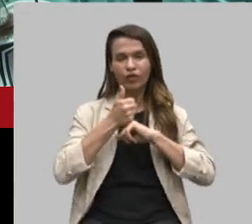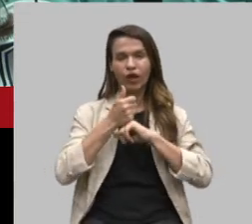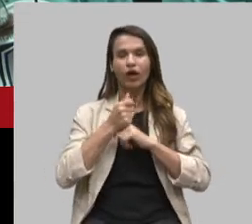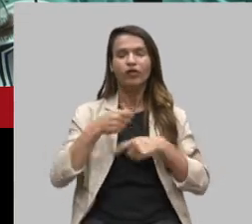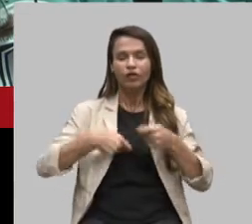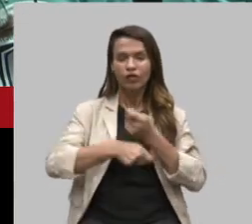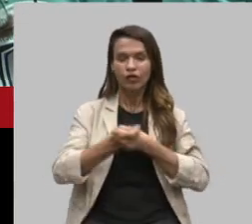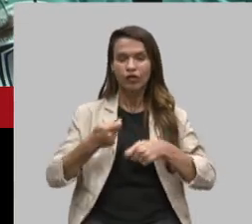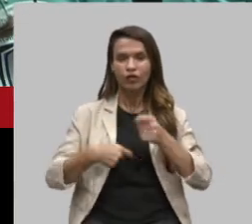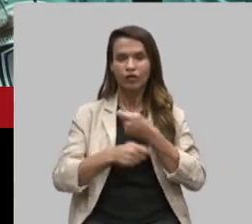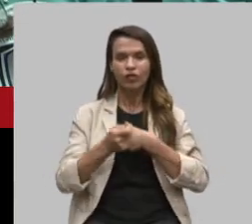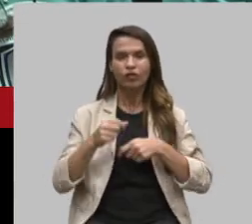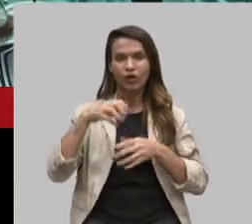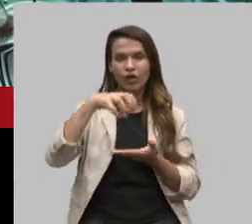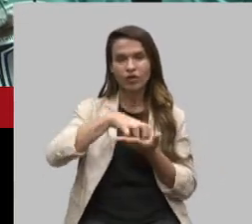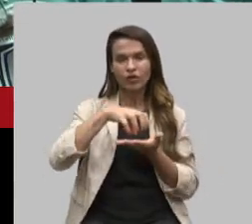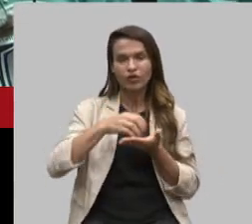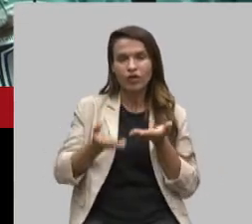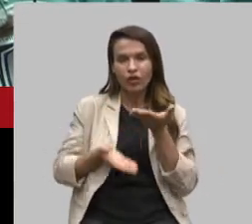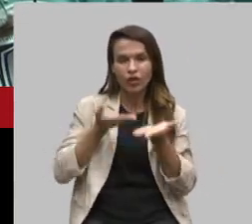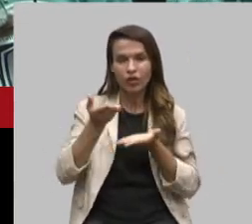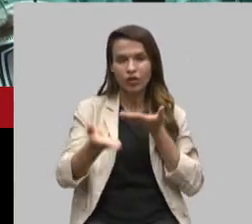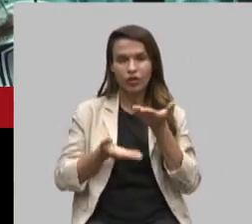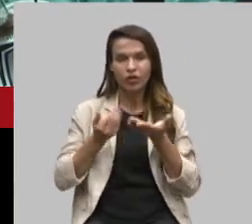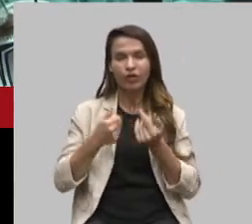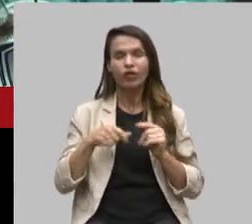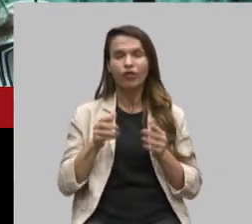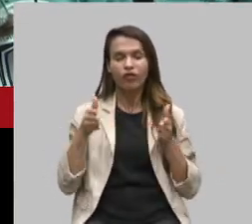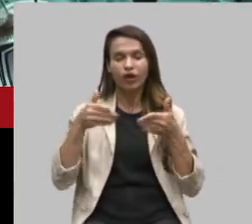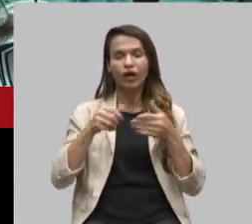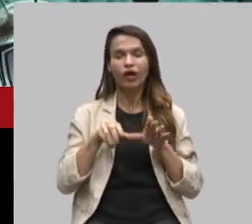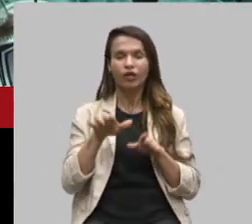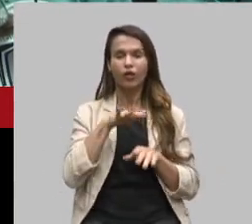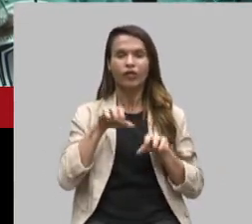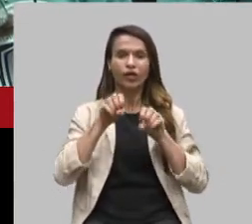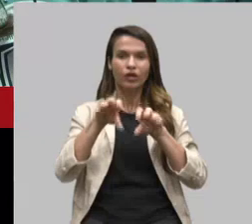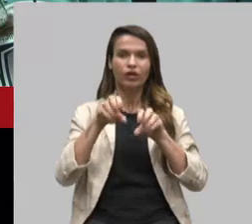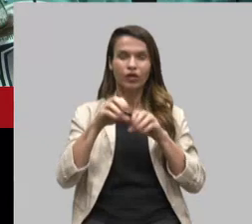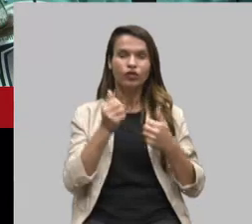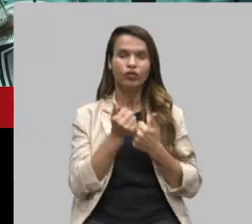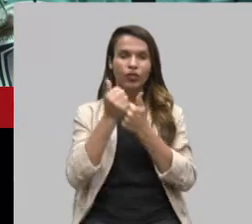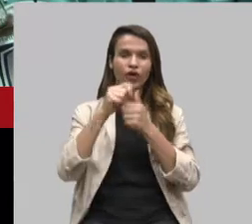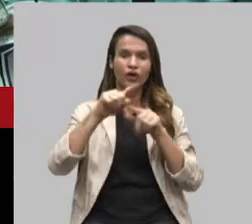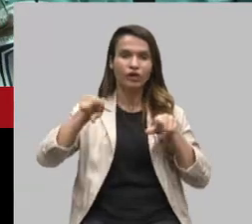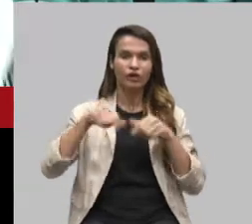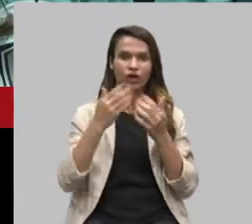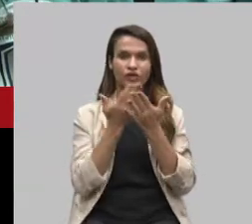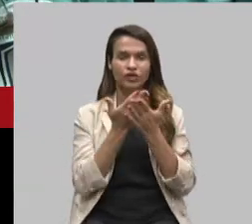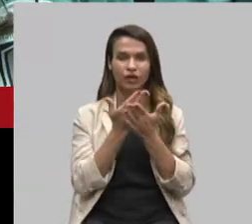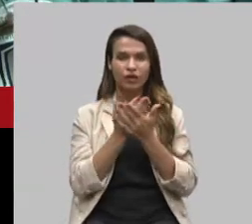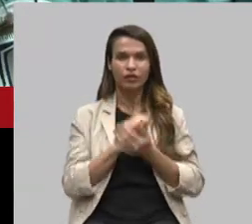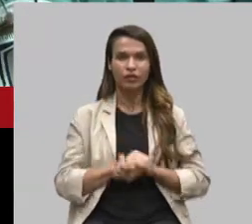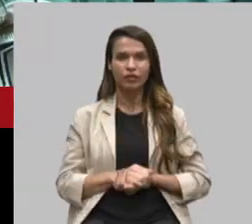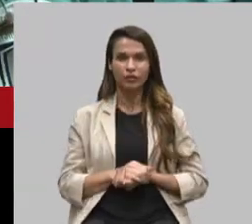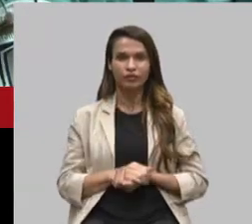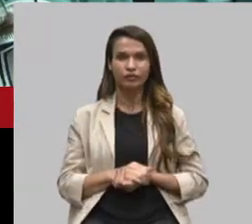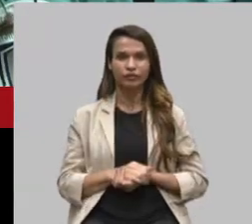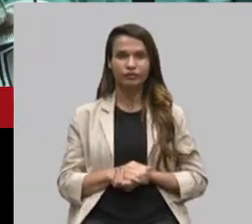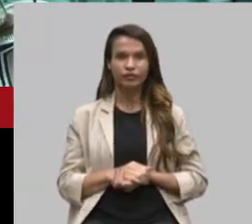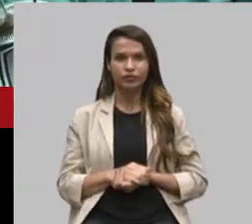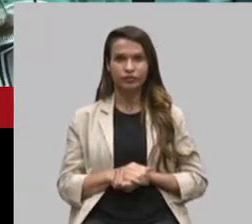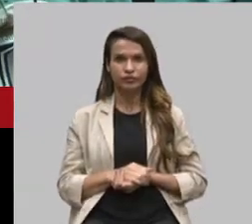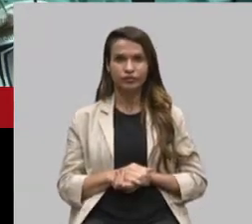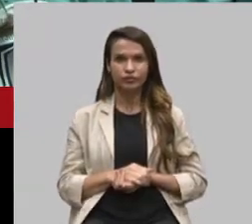auxílio tendo suas atividades voltadas para o âmbito educacional e o suporte à sala de aula vamos eh se vocês